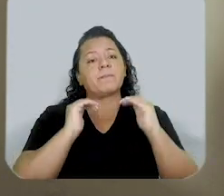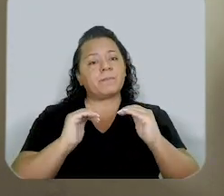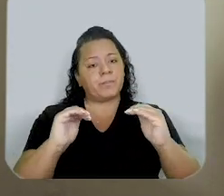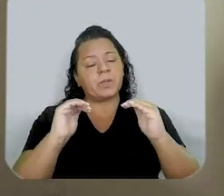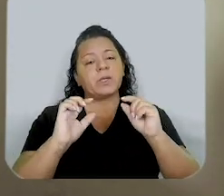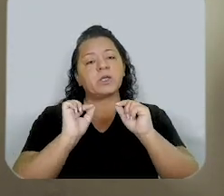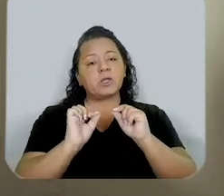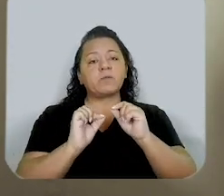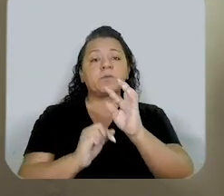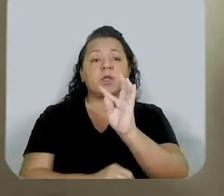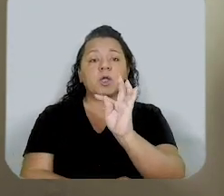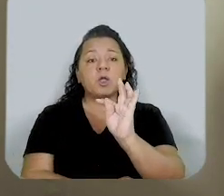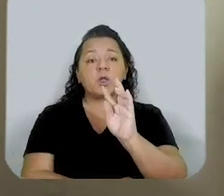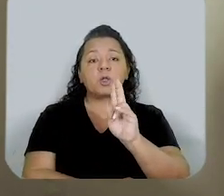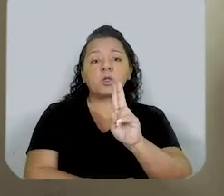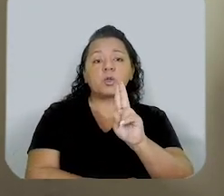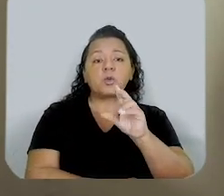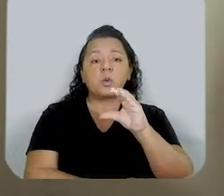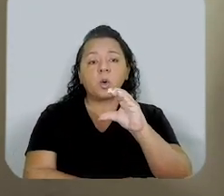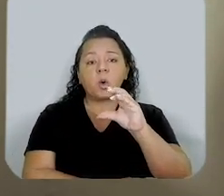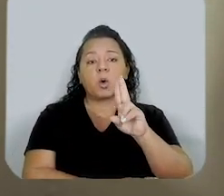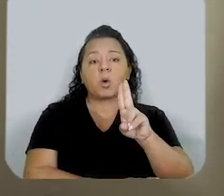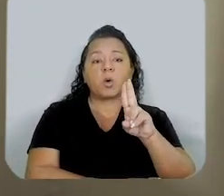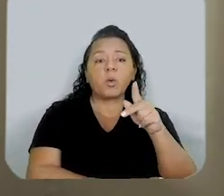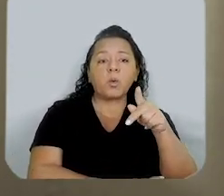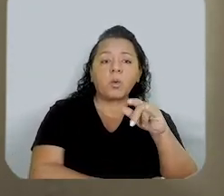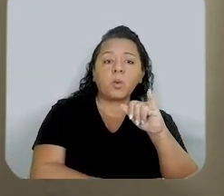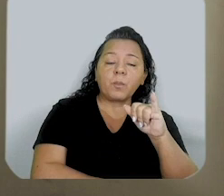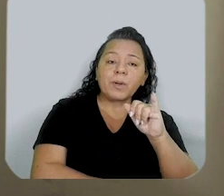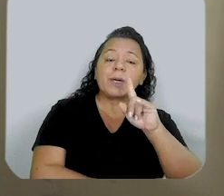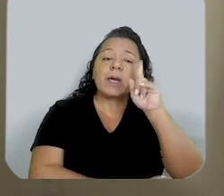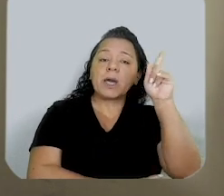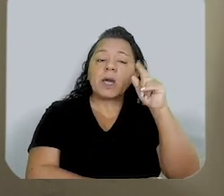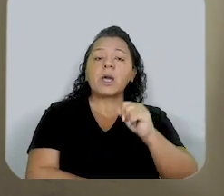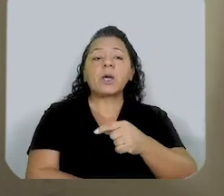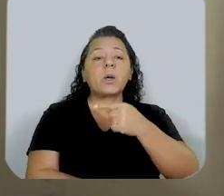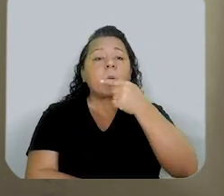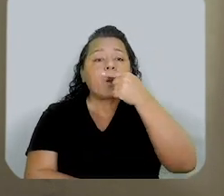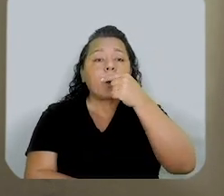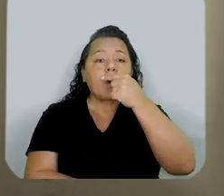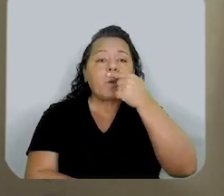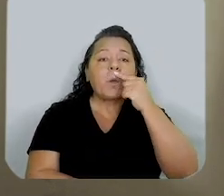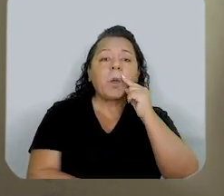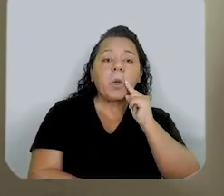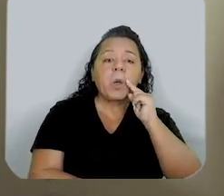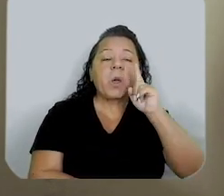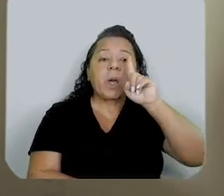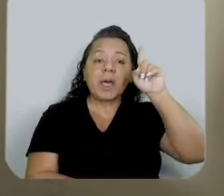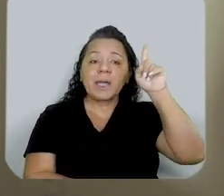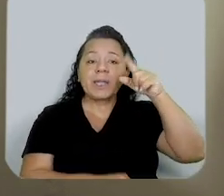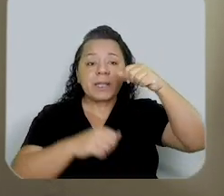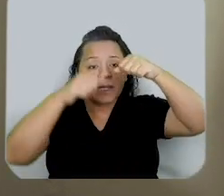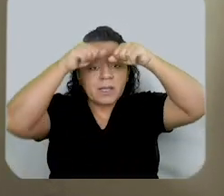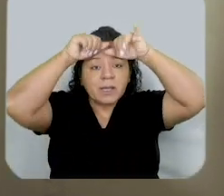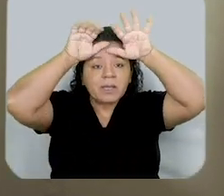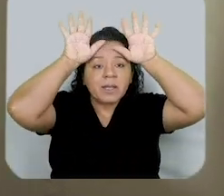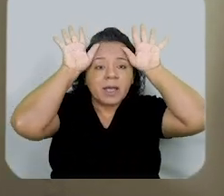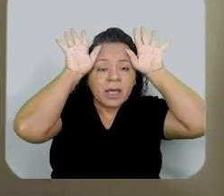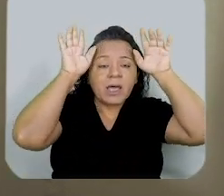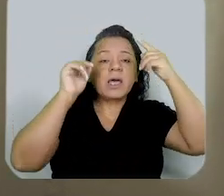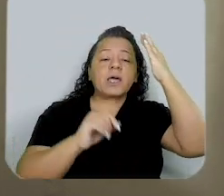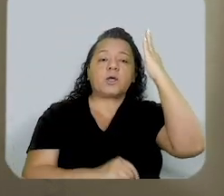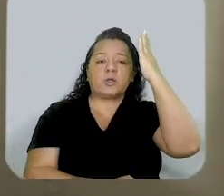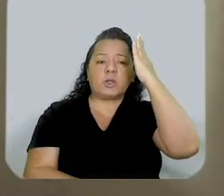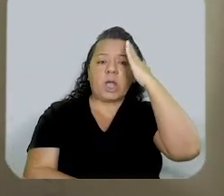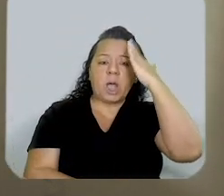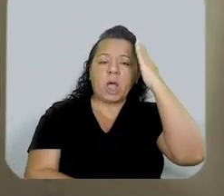o seu Bigode lá no Acre fez, eu sei onde ele espremeu a mandioca, eu sei quanto tempo que ele demorou, entendeu?